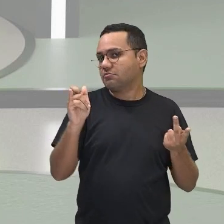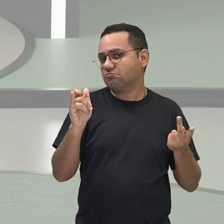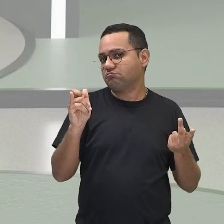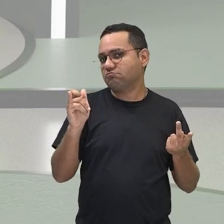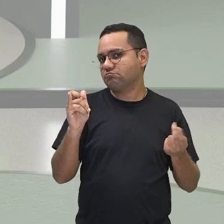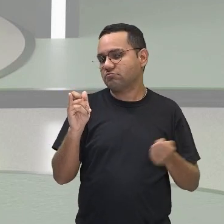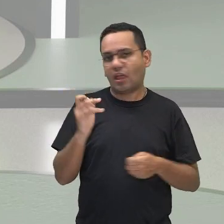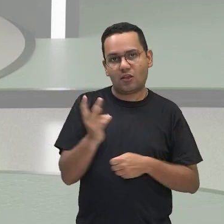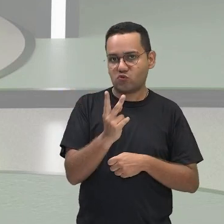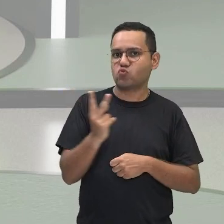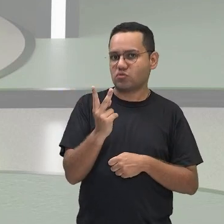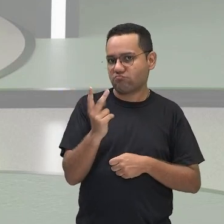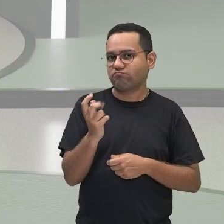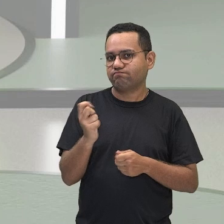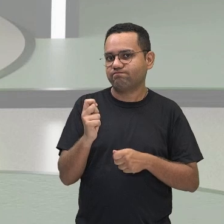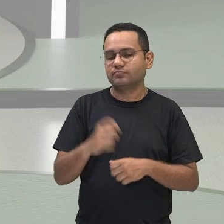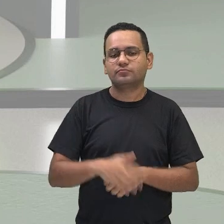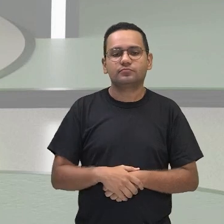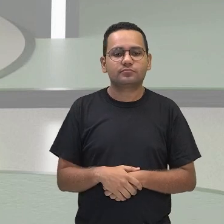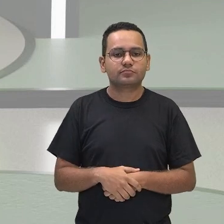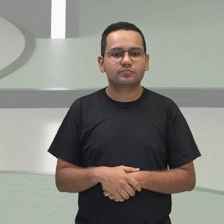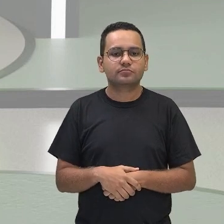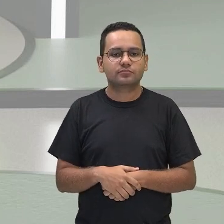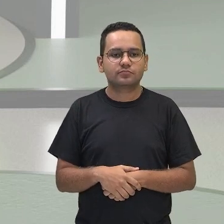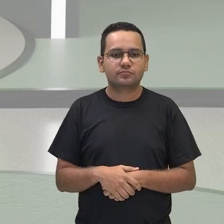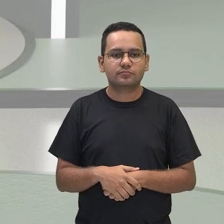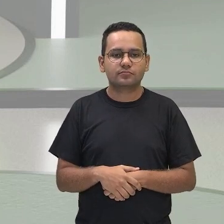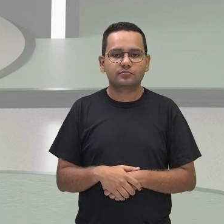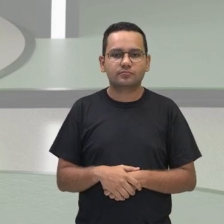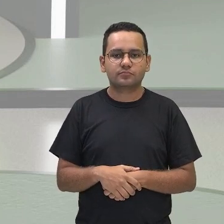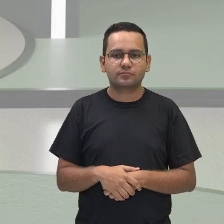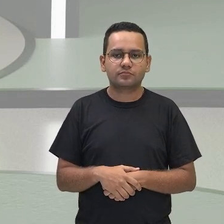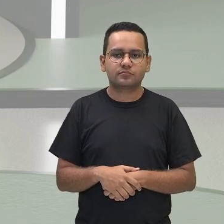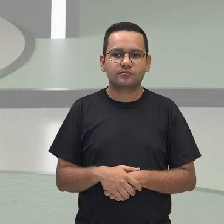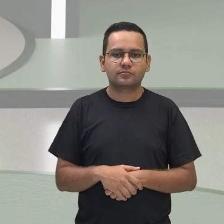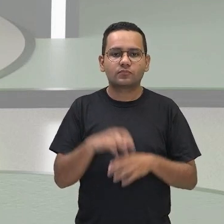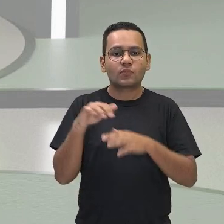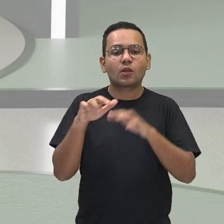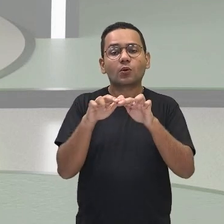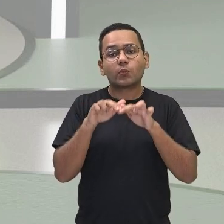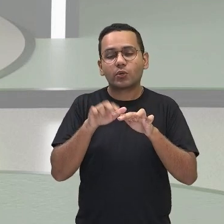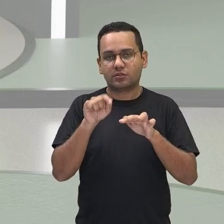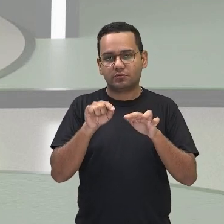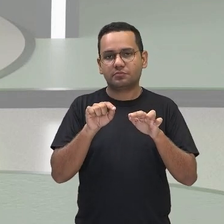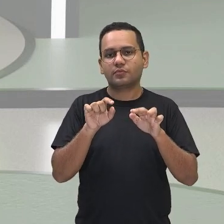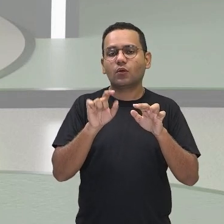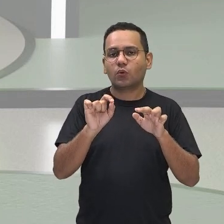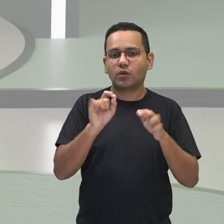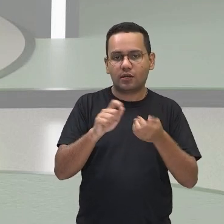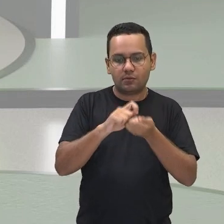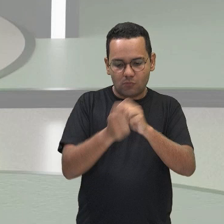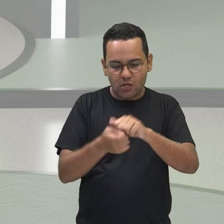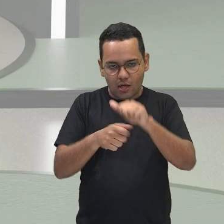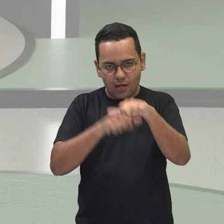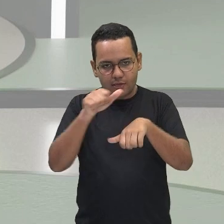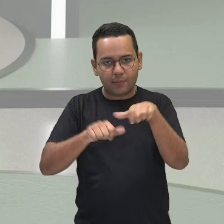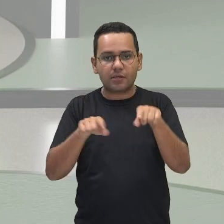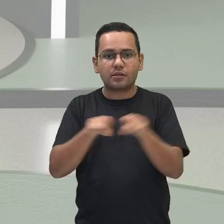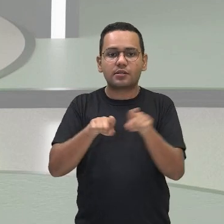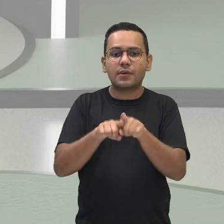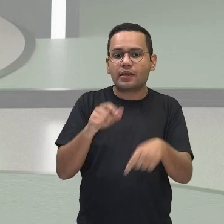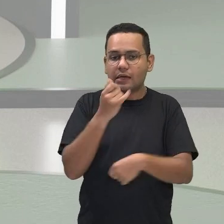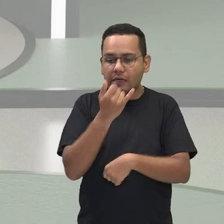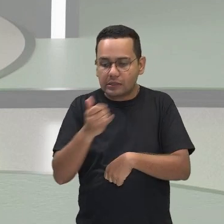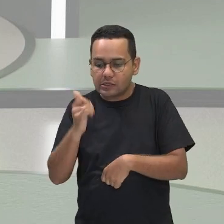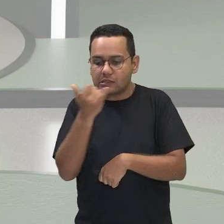certo? Então, as suas transformações e as energias envolvidas nesse processo é